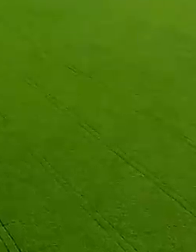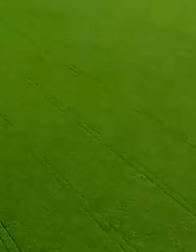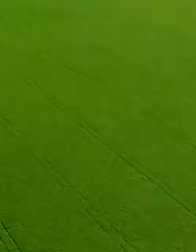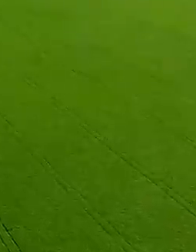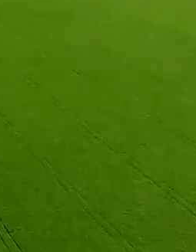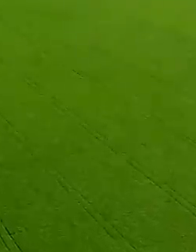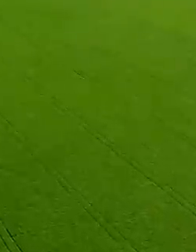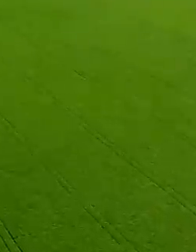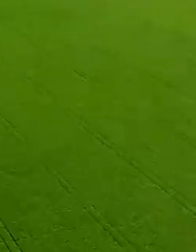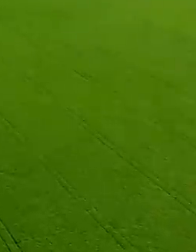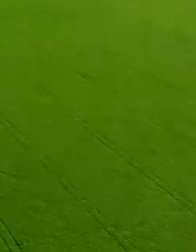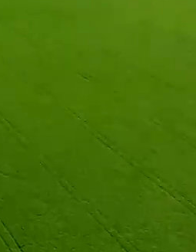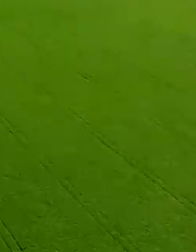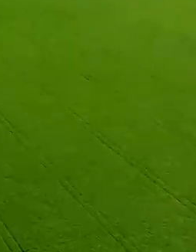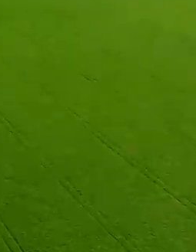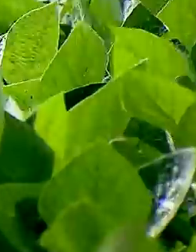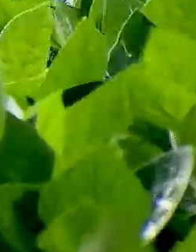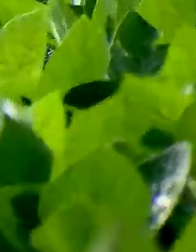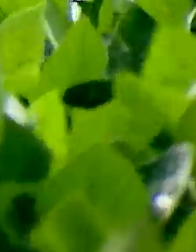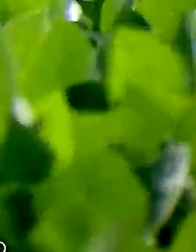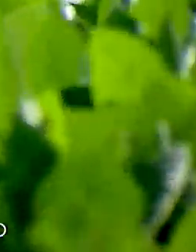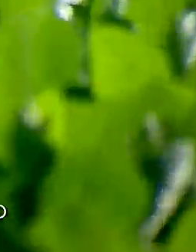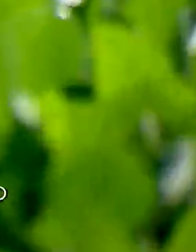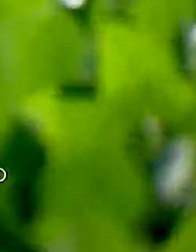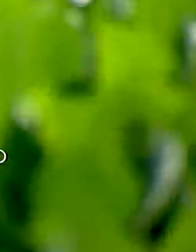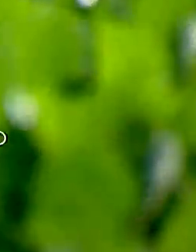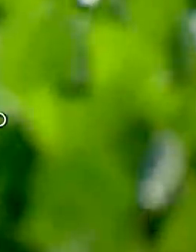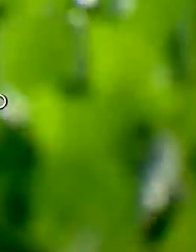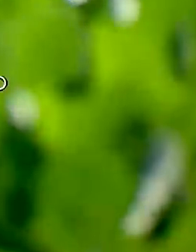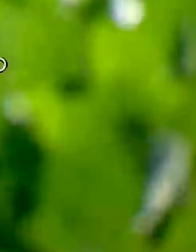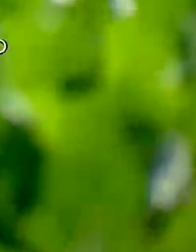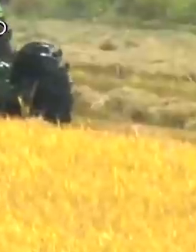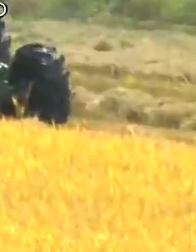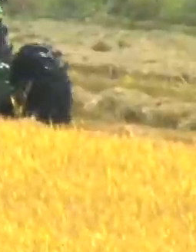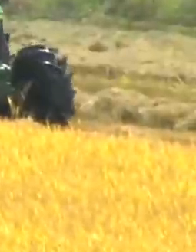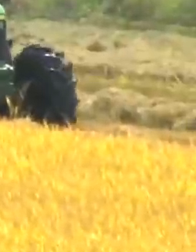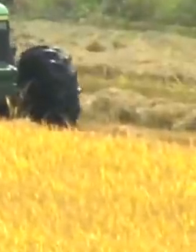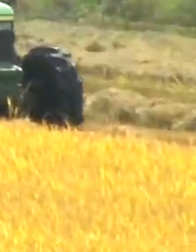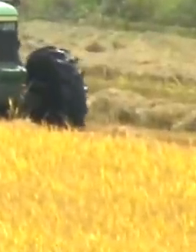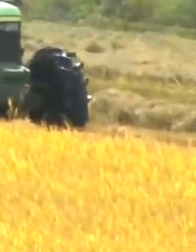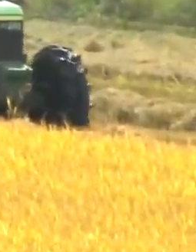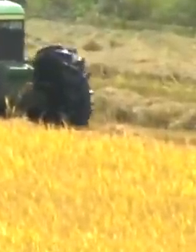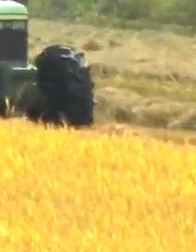E aí E aí